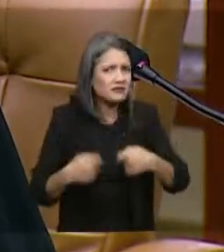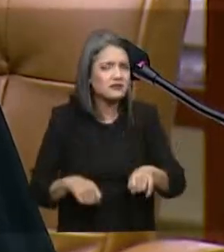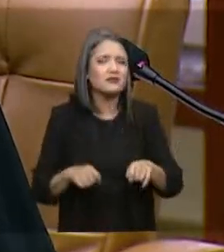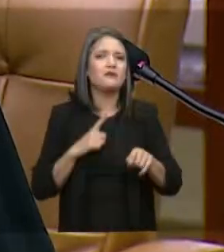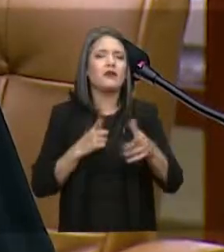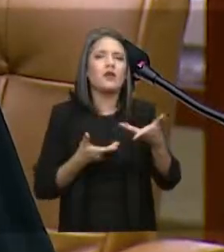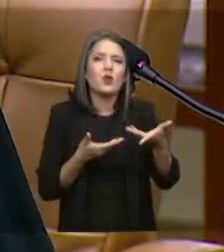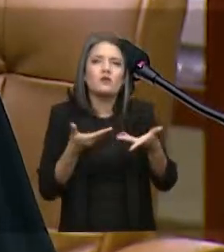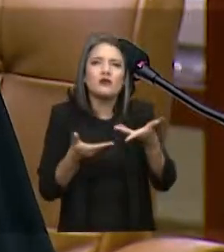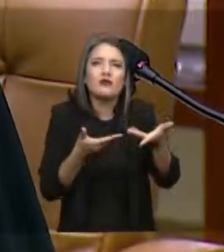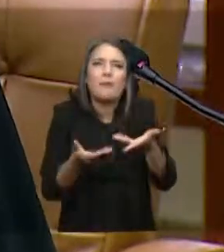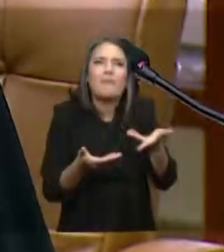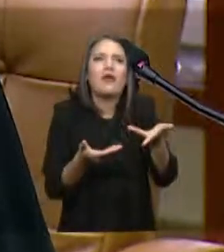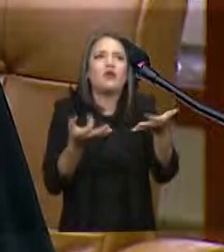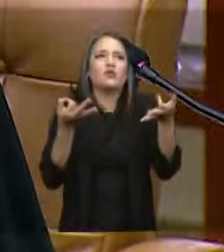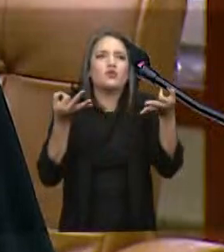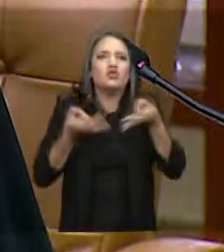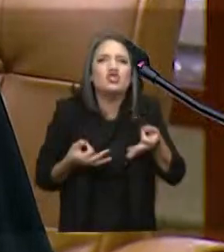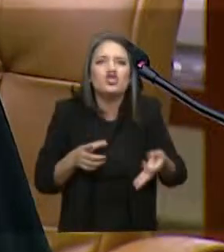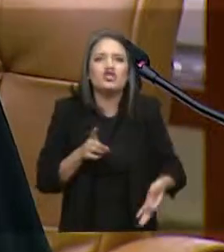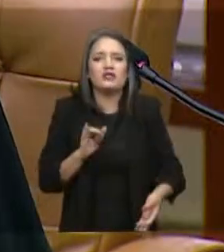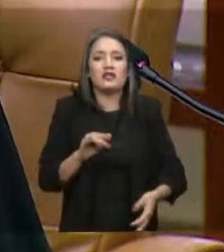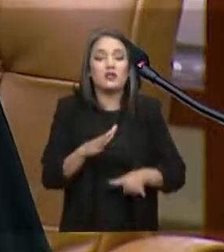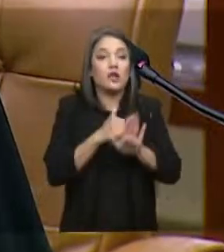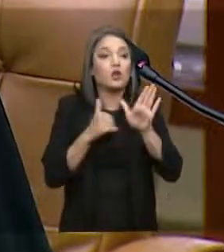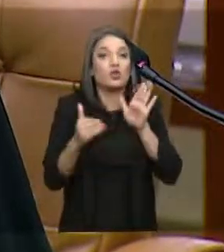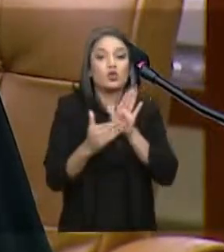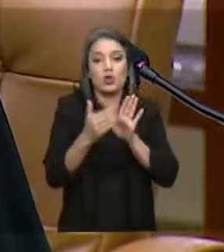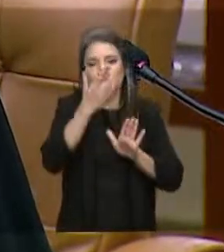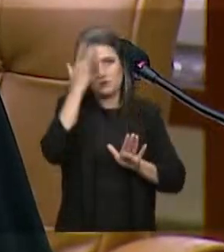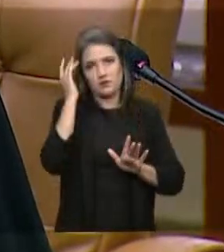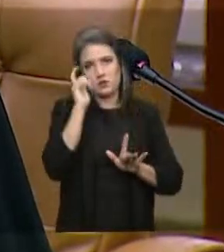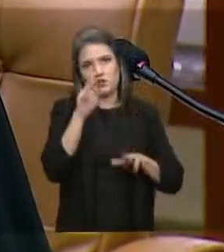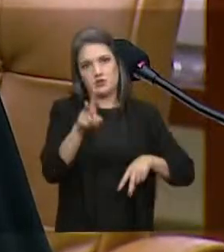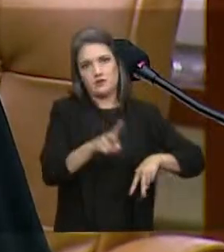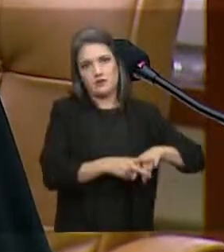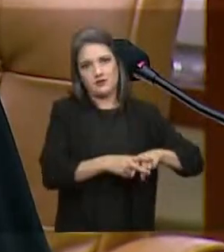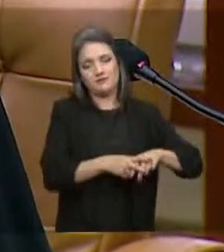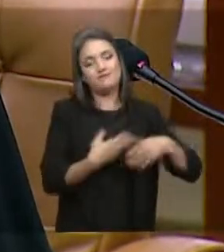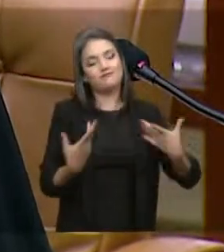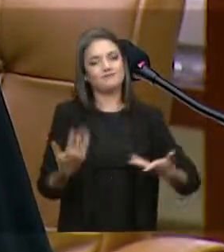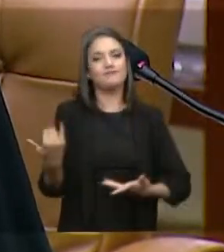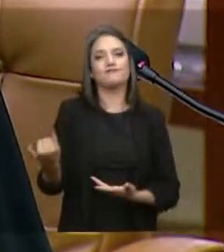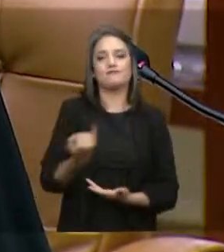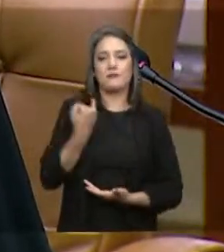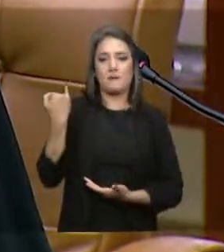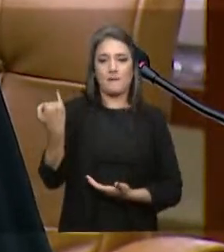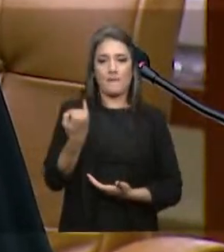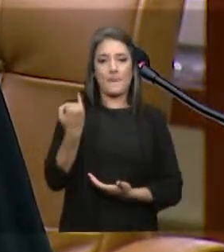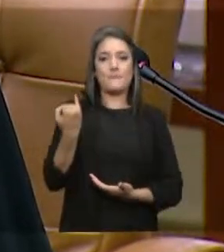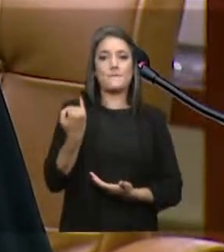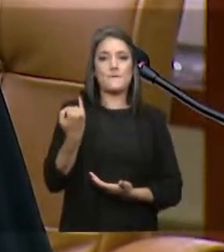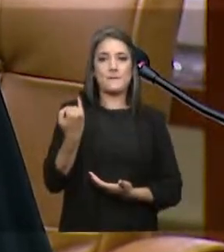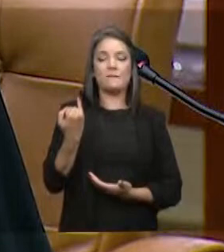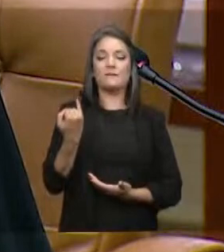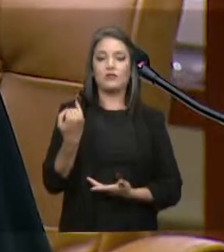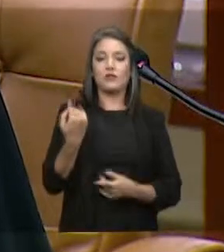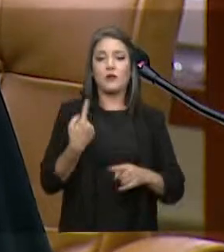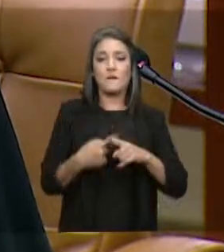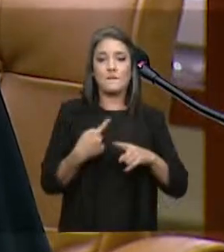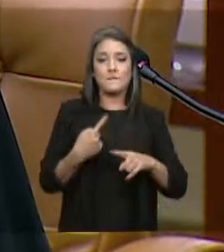um tratamento mais Digno Para todos os preços isso é muito importante porque todos os nossos